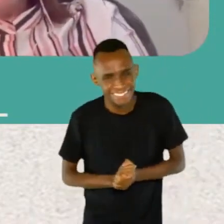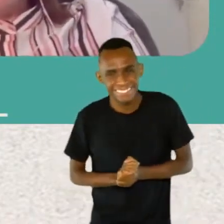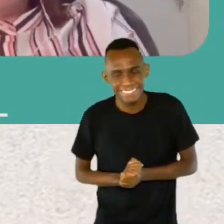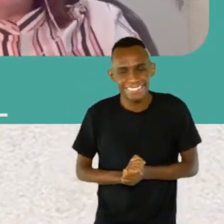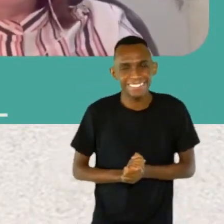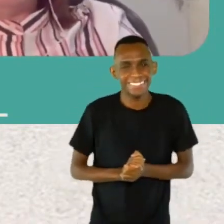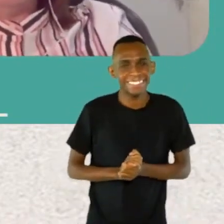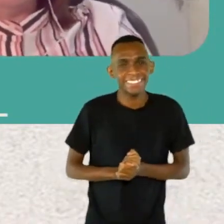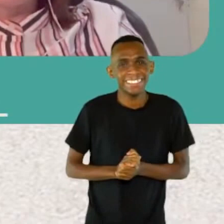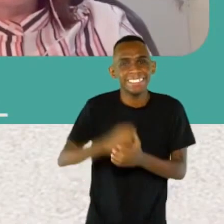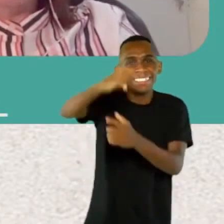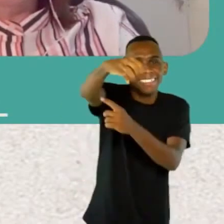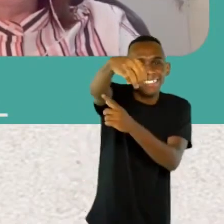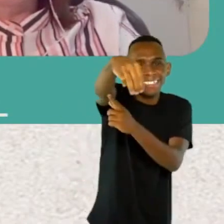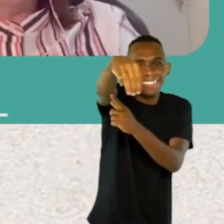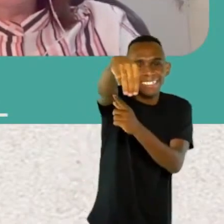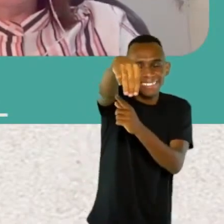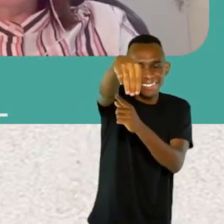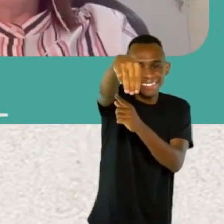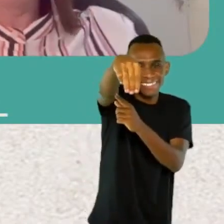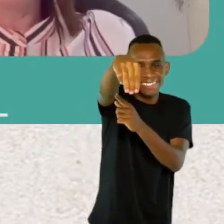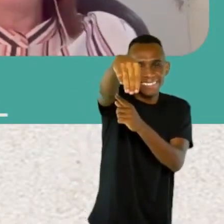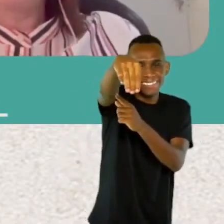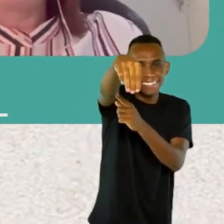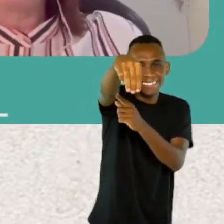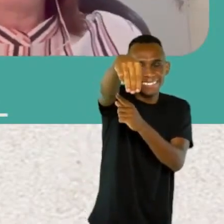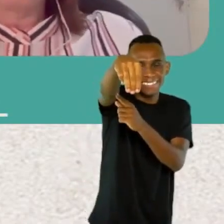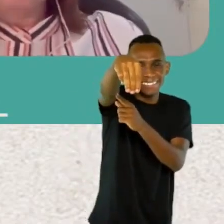Desculpa, repete o Melo aí que eu te atrapalhei.